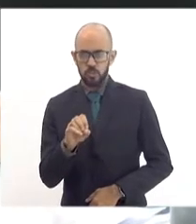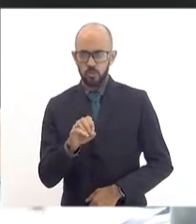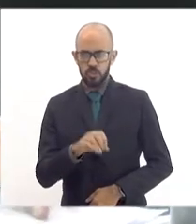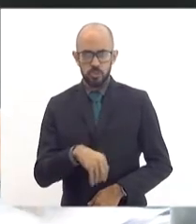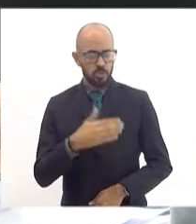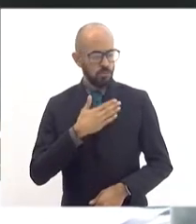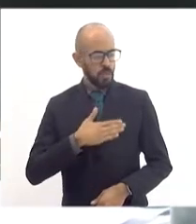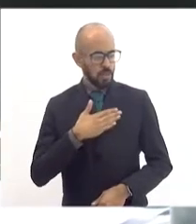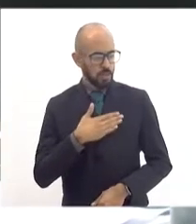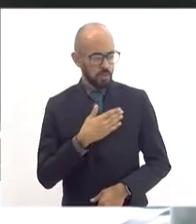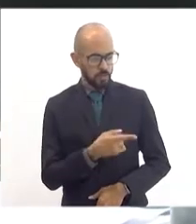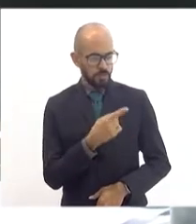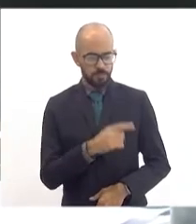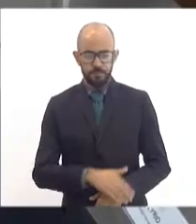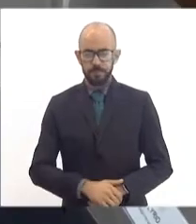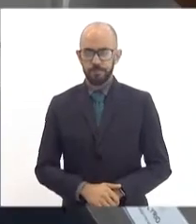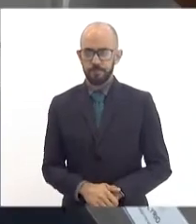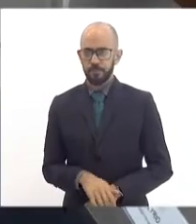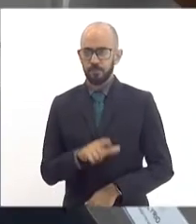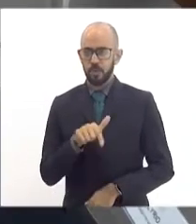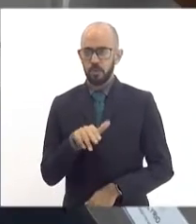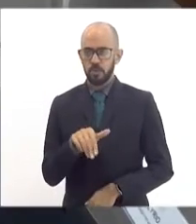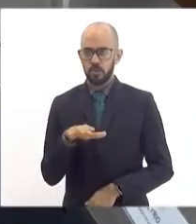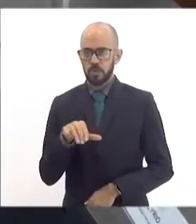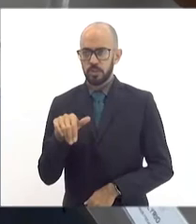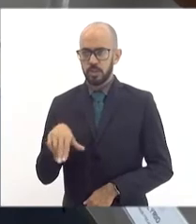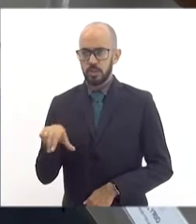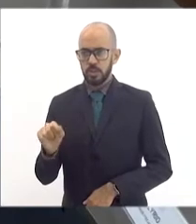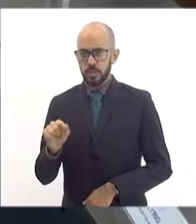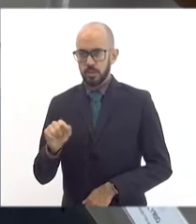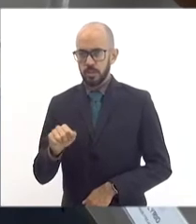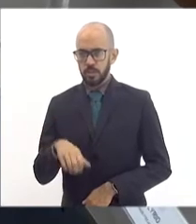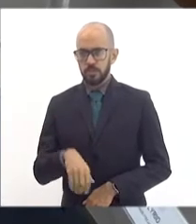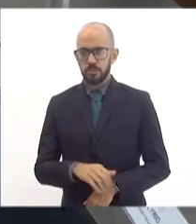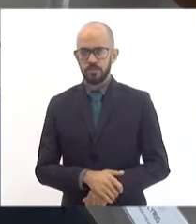Prazer, Henrique. A Luciana da Codim.